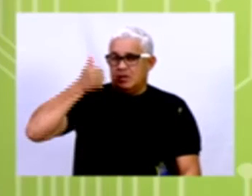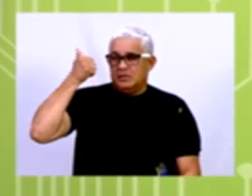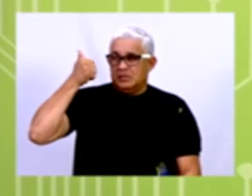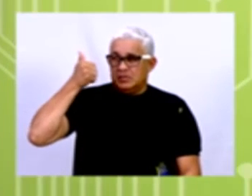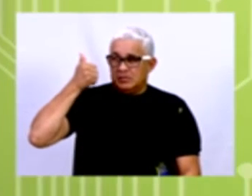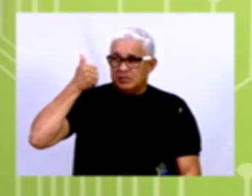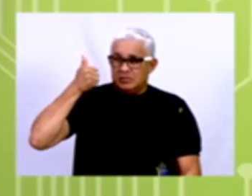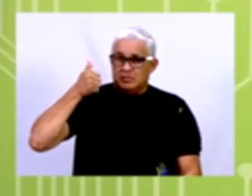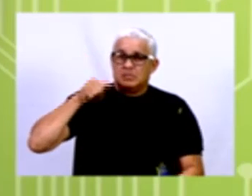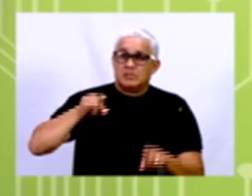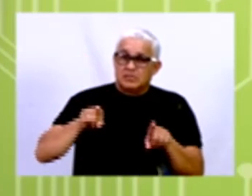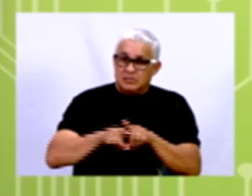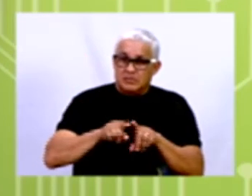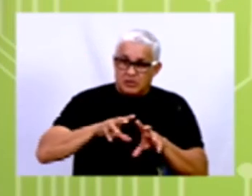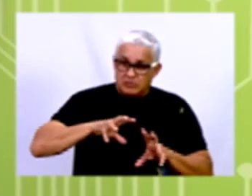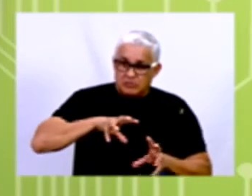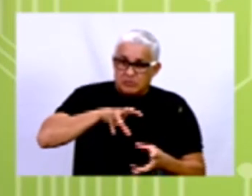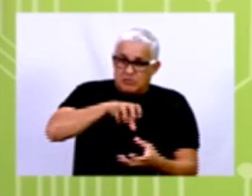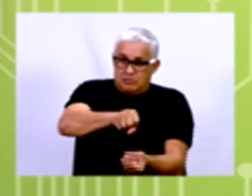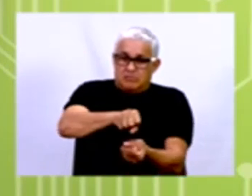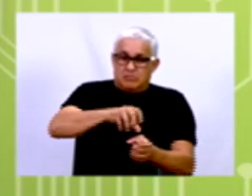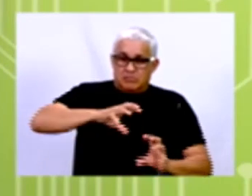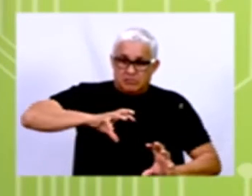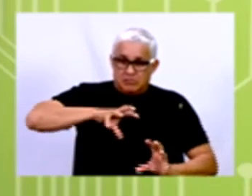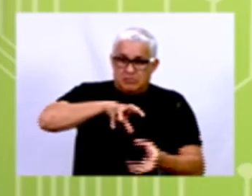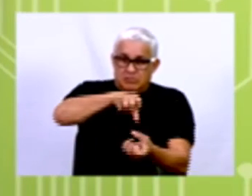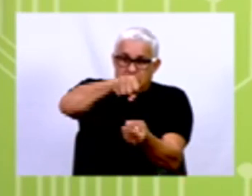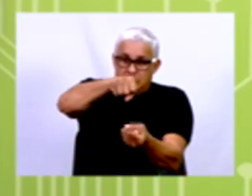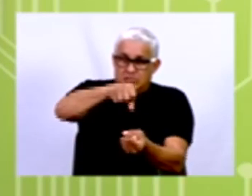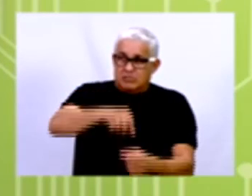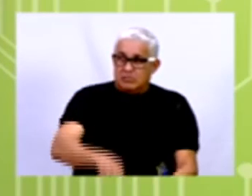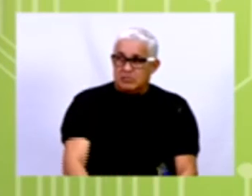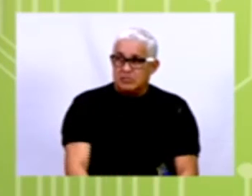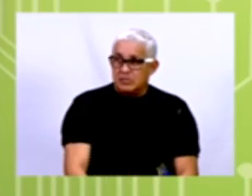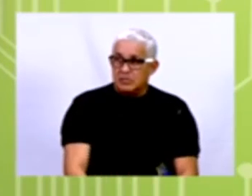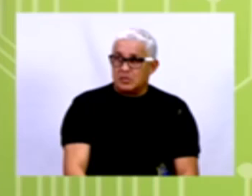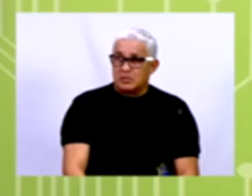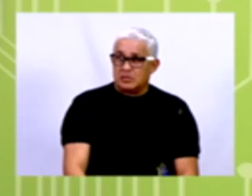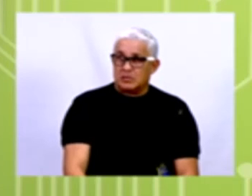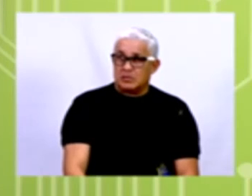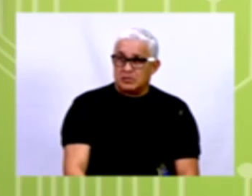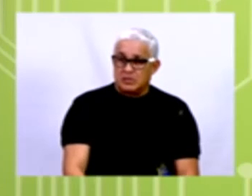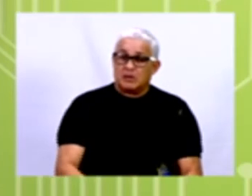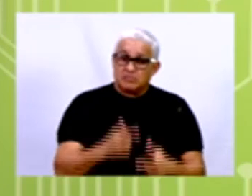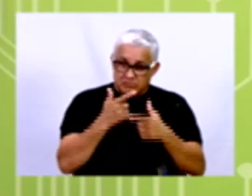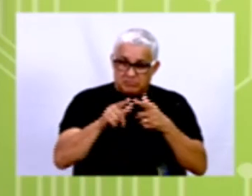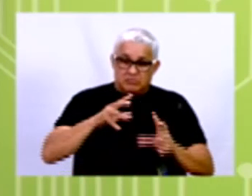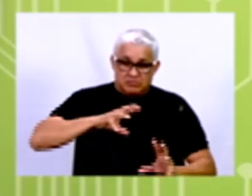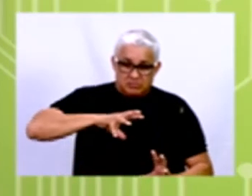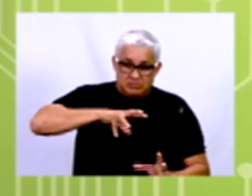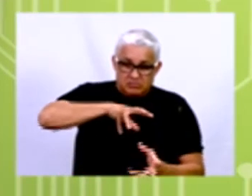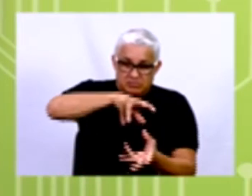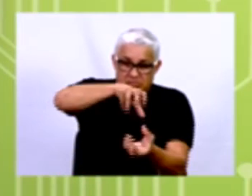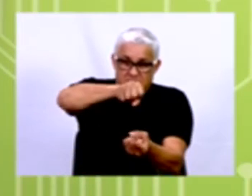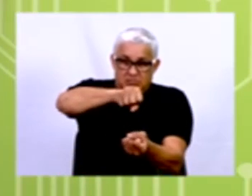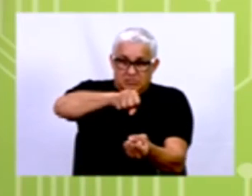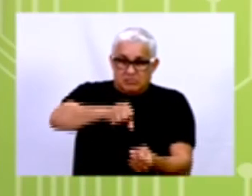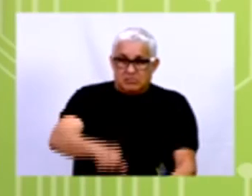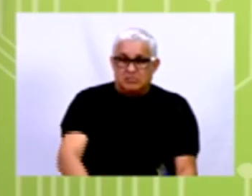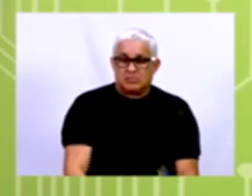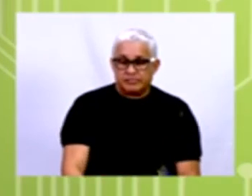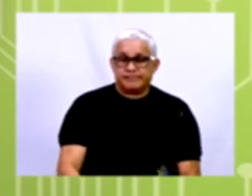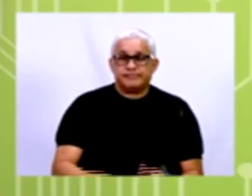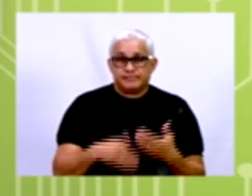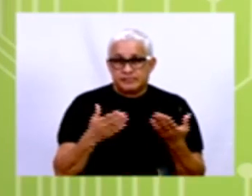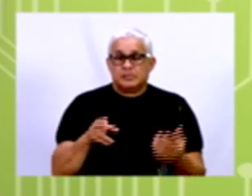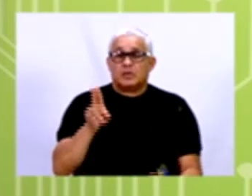e sustentada, obviamente, como agora a problemática da sustentabilidade é premente. Então,